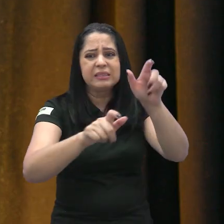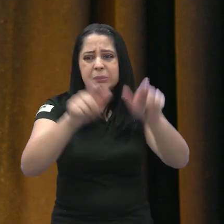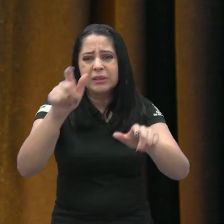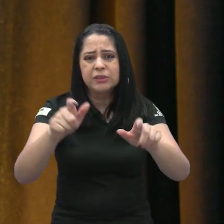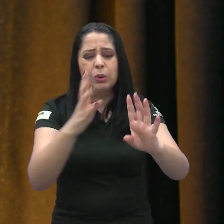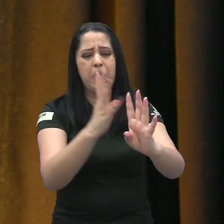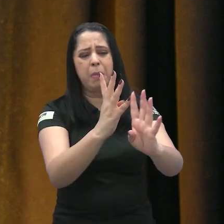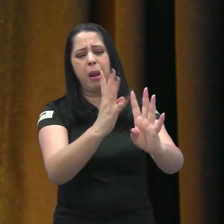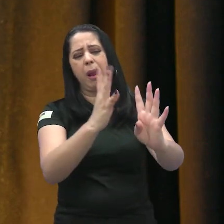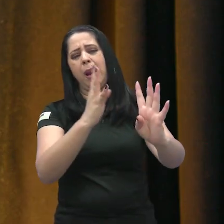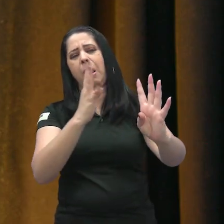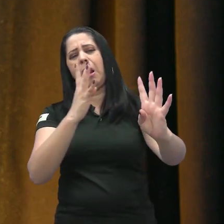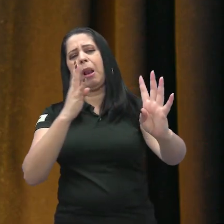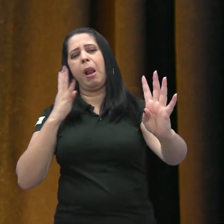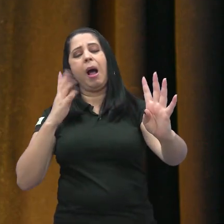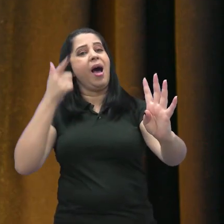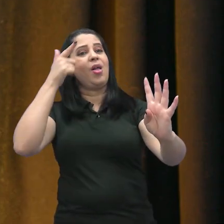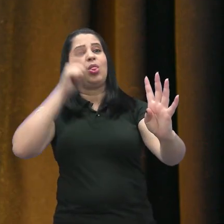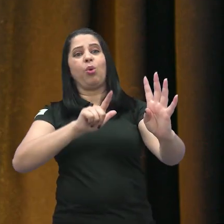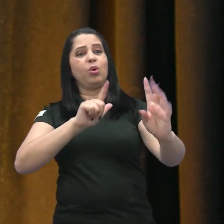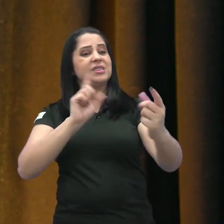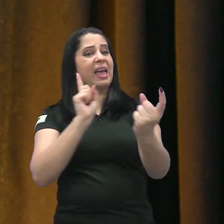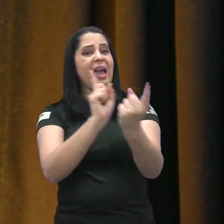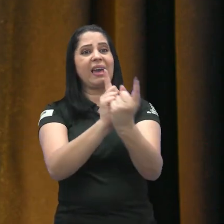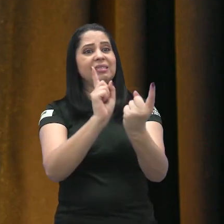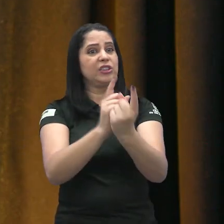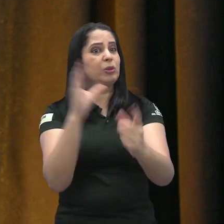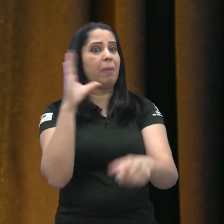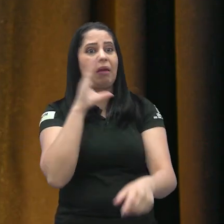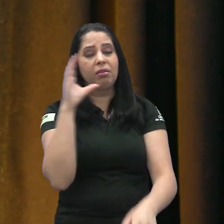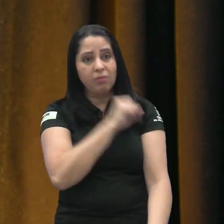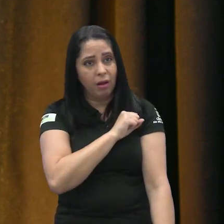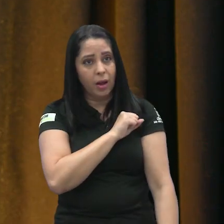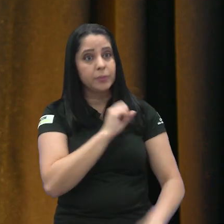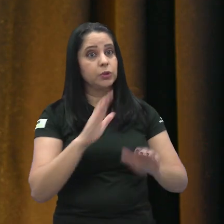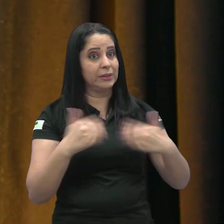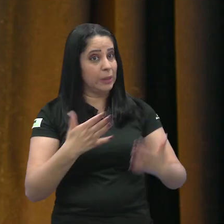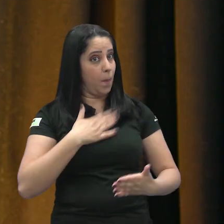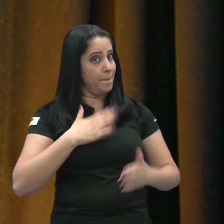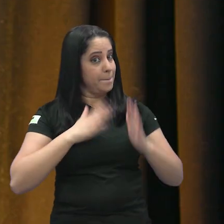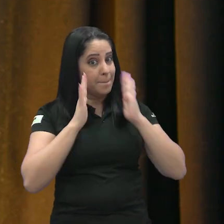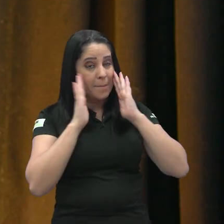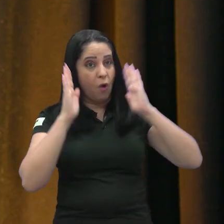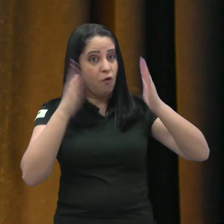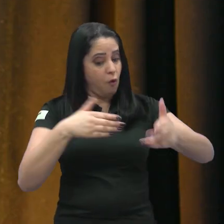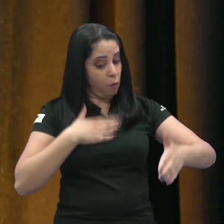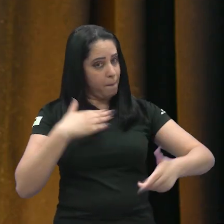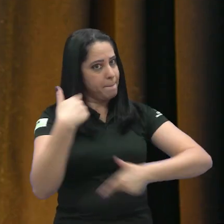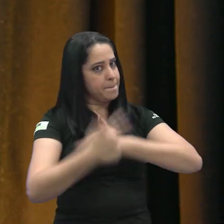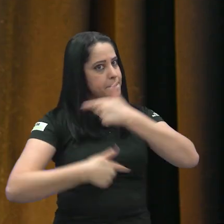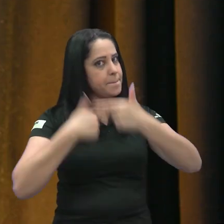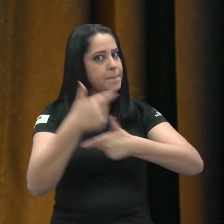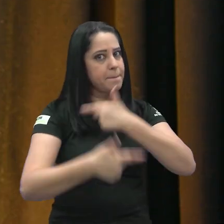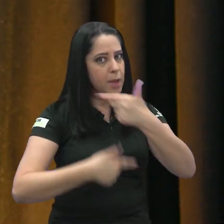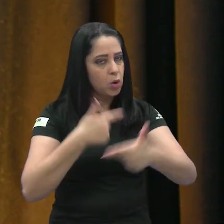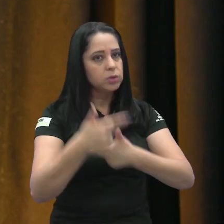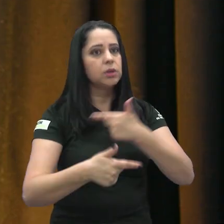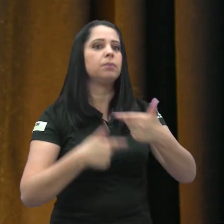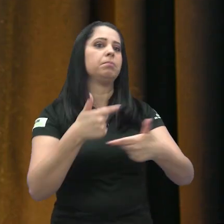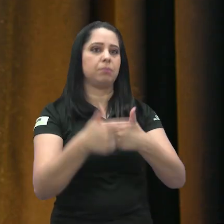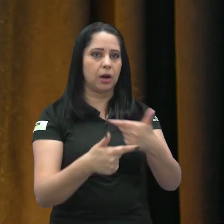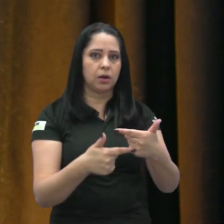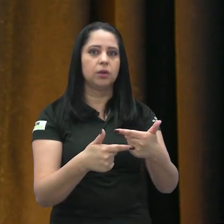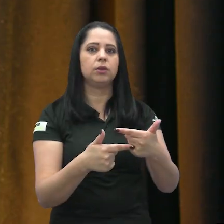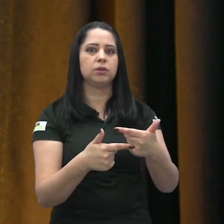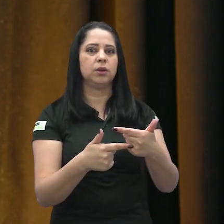é ter pessoas doentes que não conseguem chegar ao atendimento público. Então tenho focado bastante meu trabalho, mas um